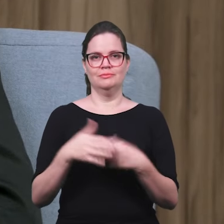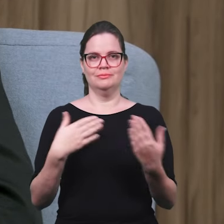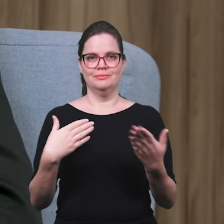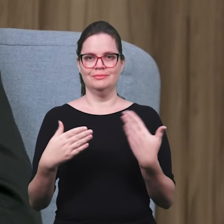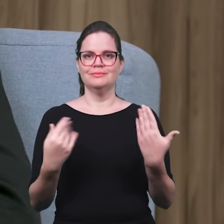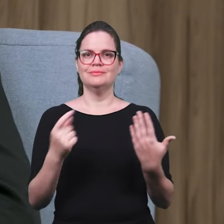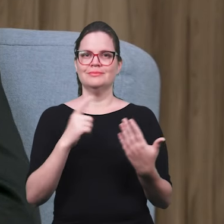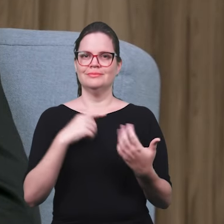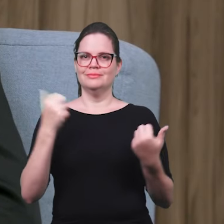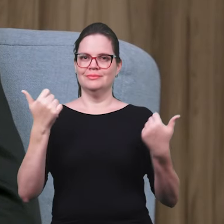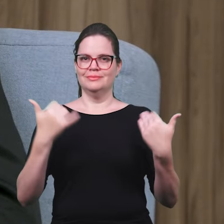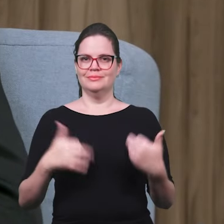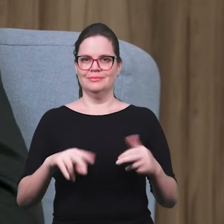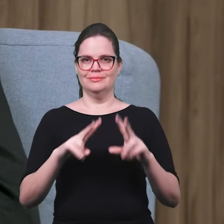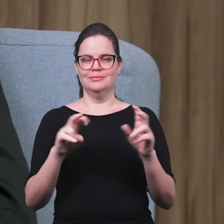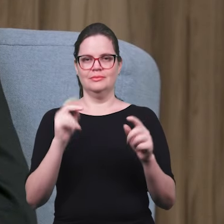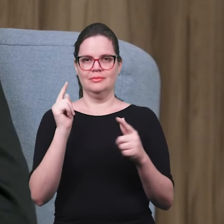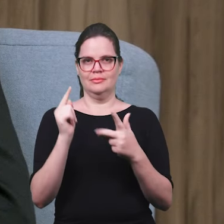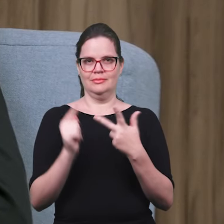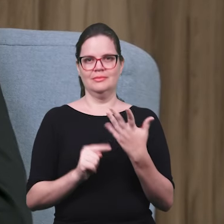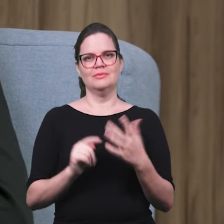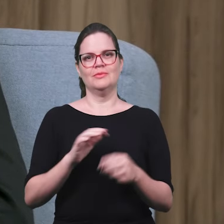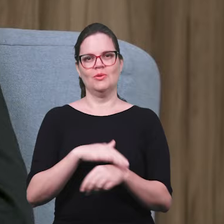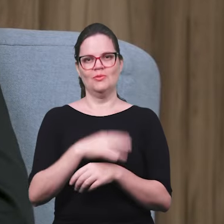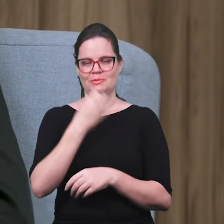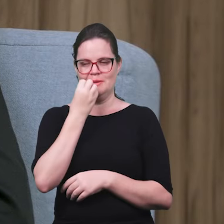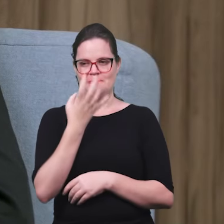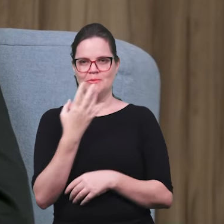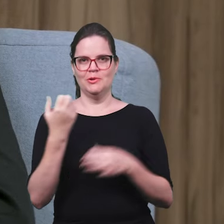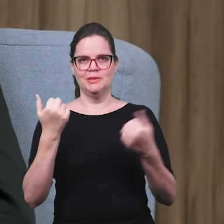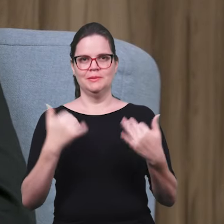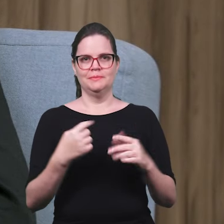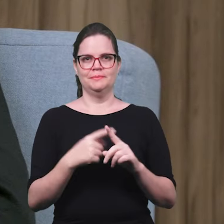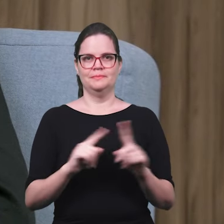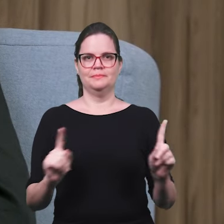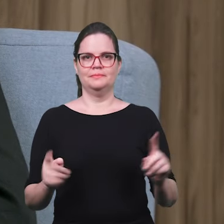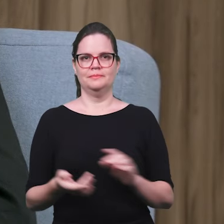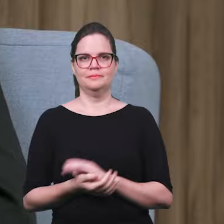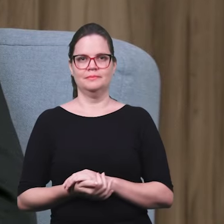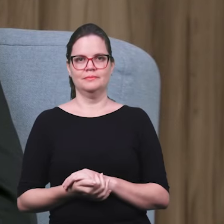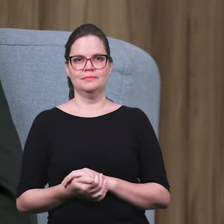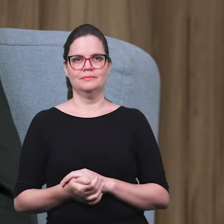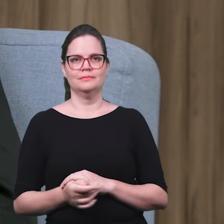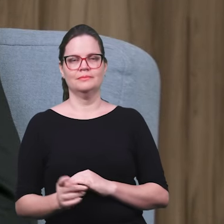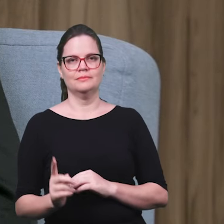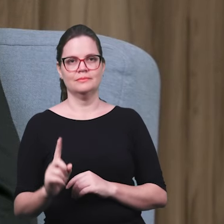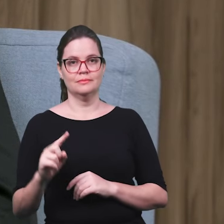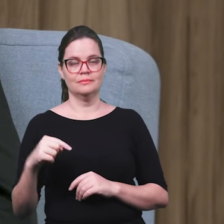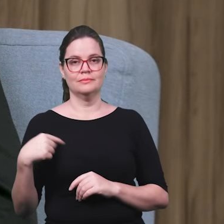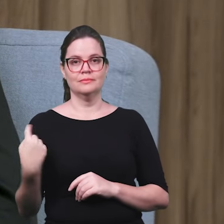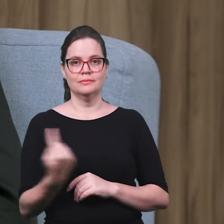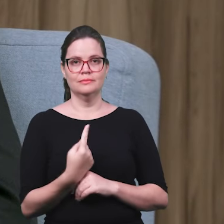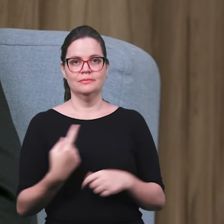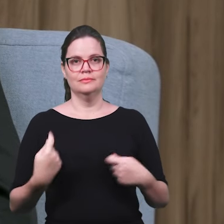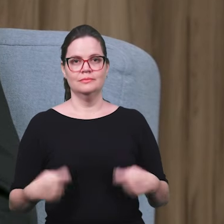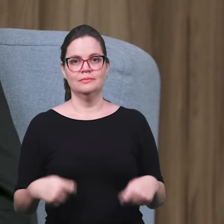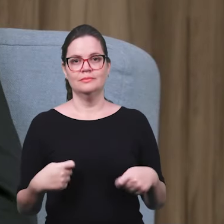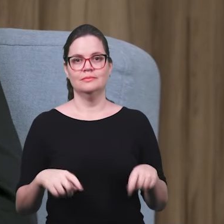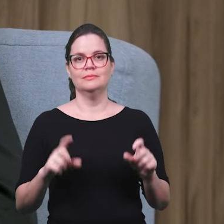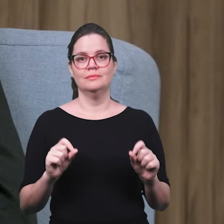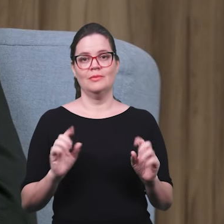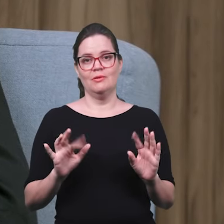boa, a gente tem falado de formas de cuidado, como é bom falar sobre isso, mas nós temos